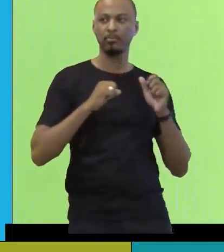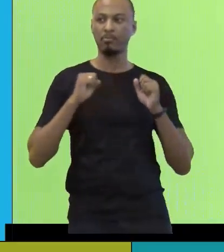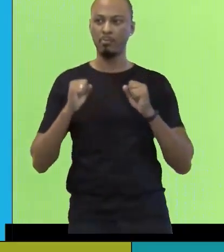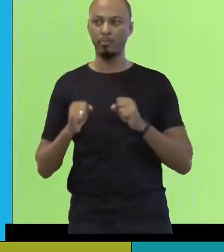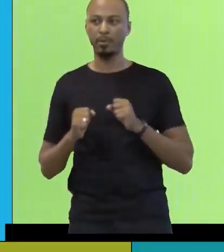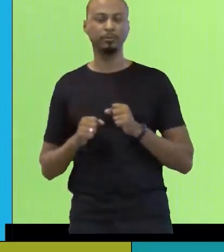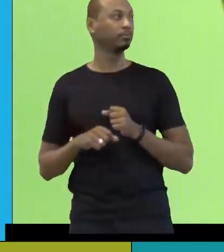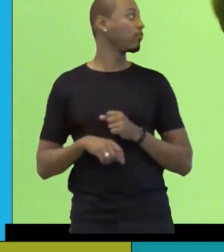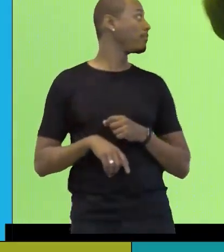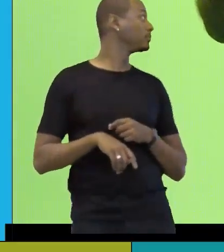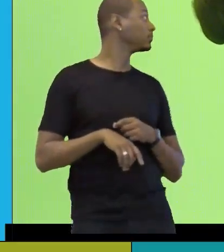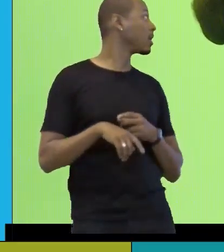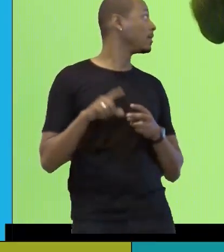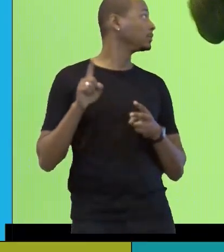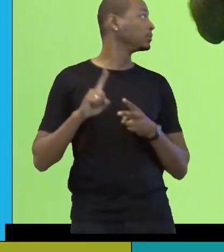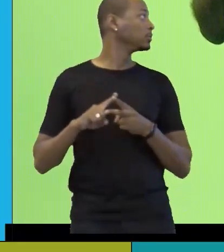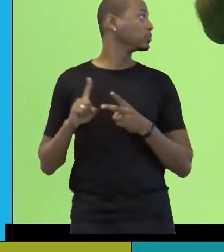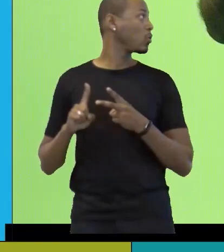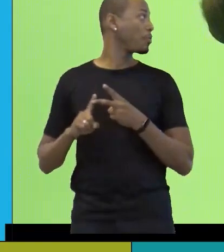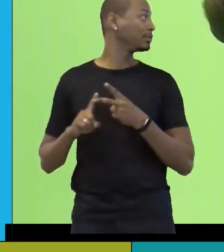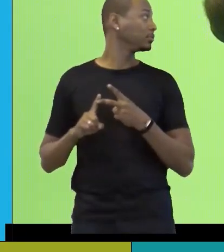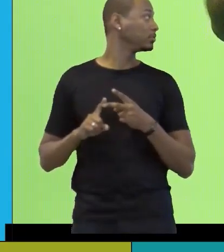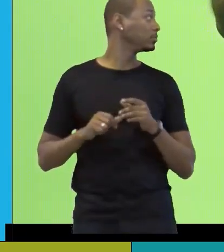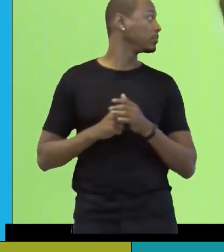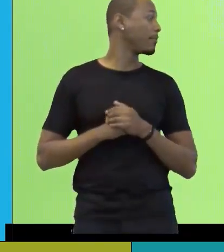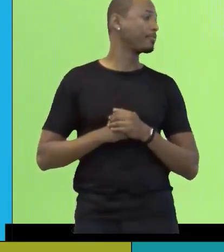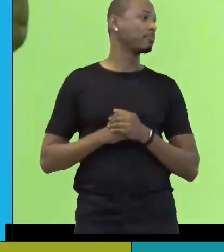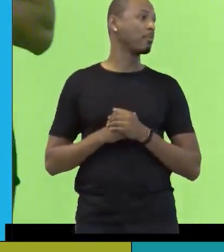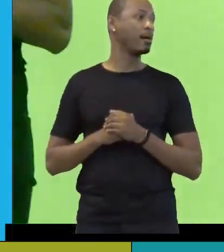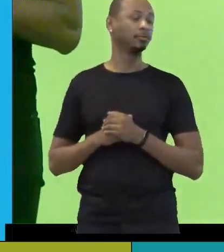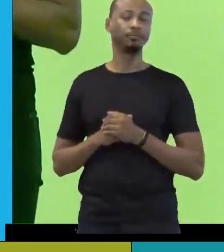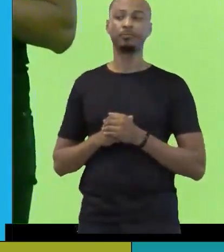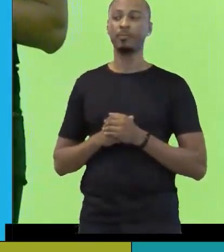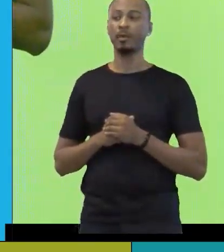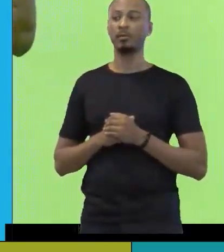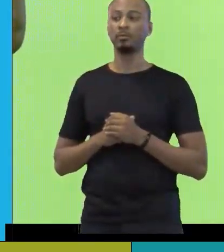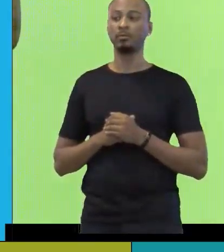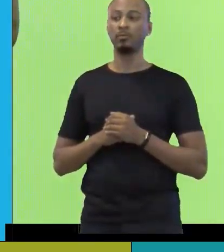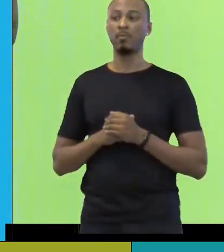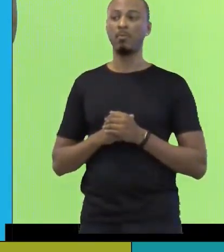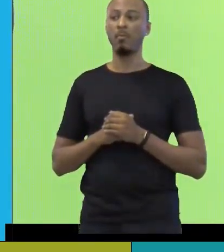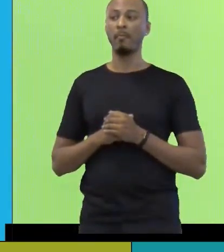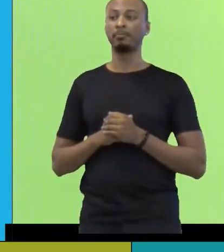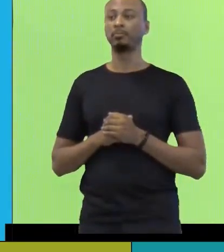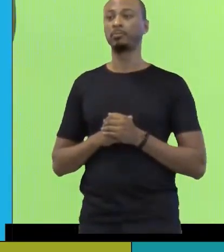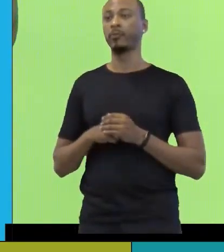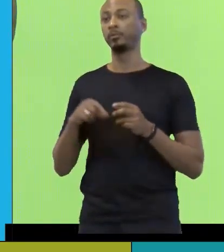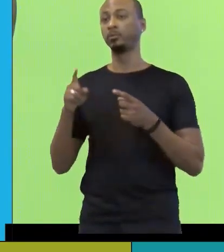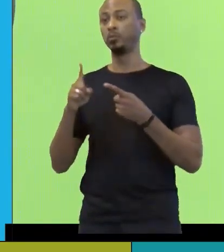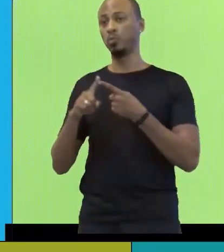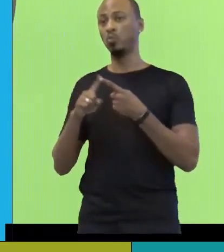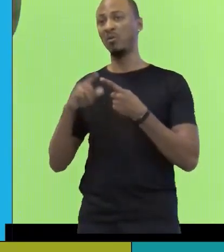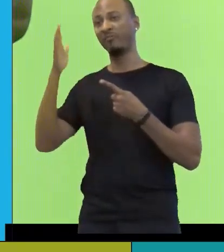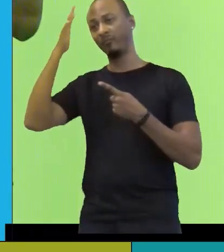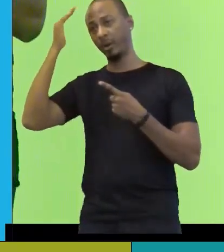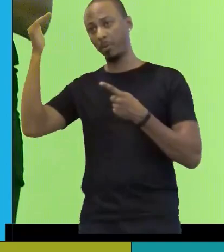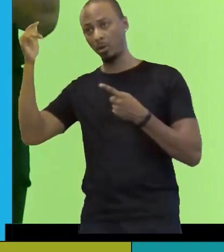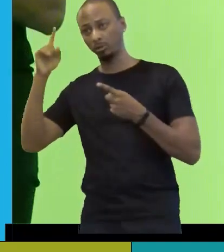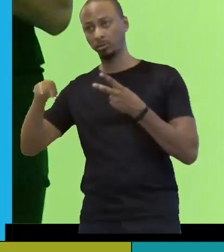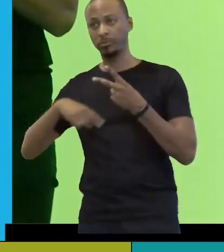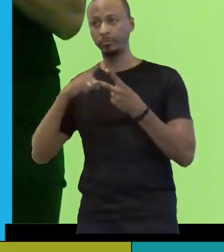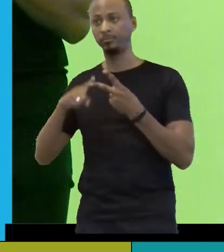obras. Uma delas é muito conhecida, uma delas é muito famosa e a outra, no entanto,